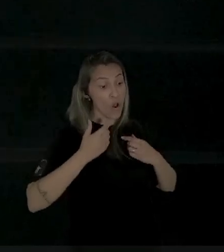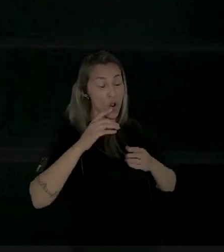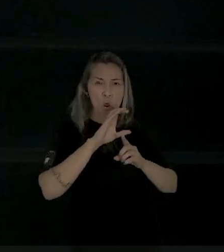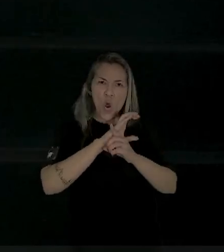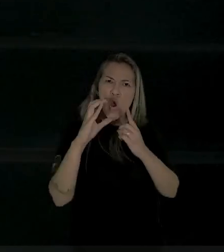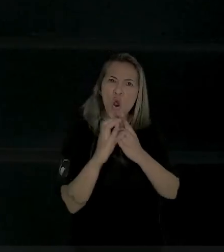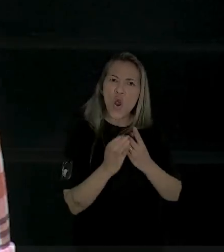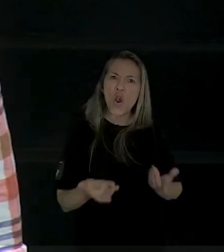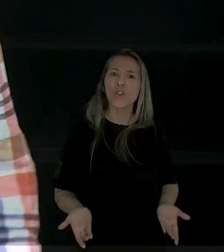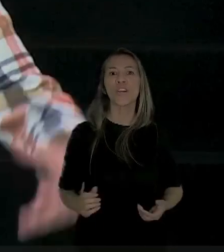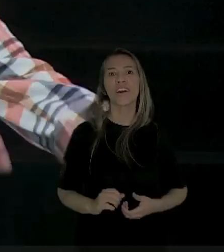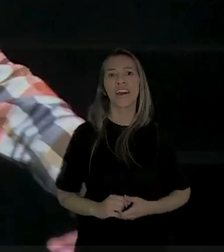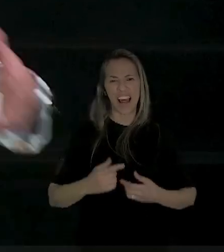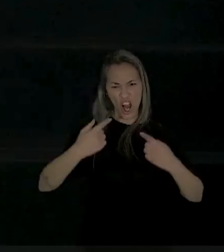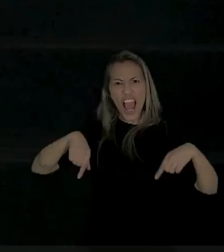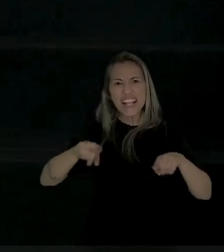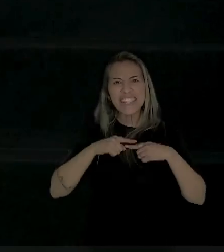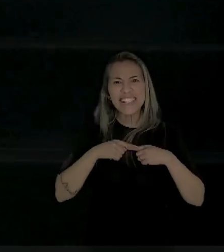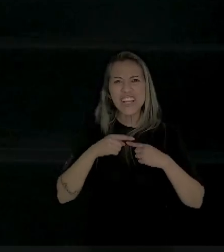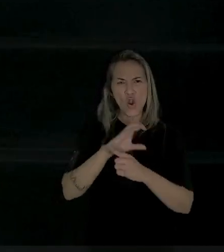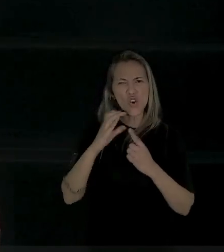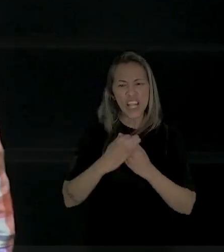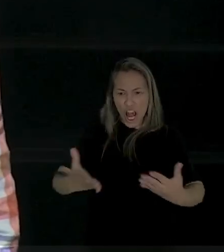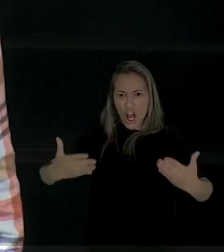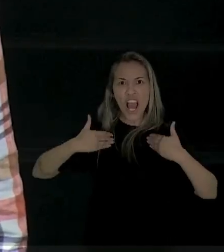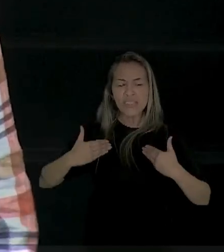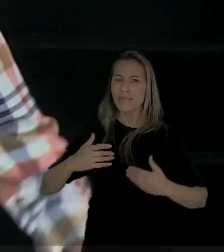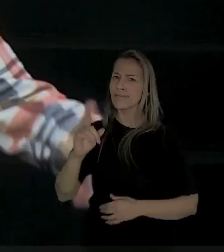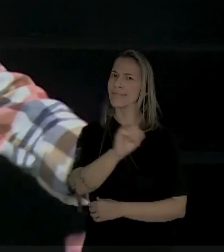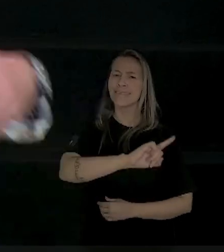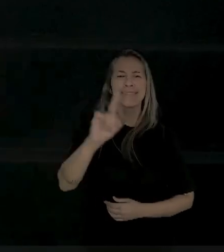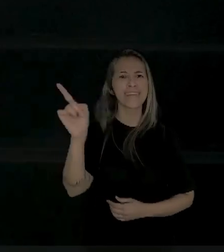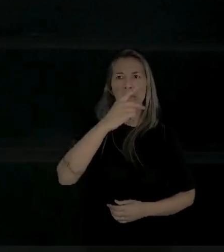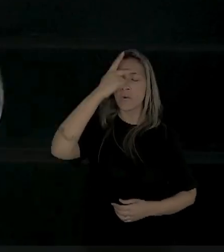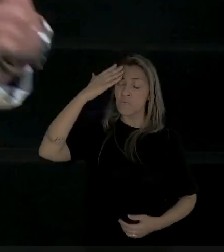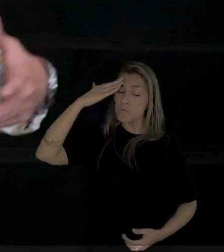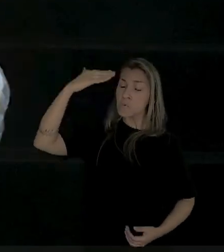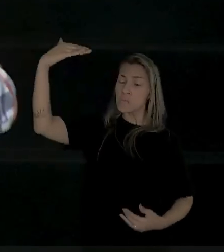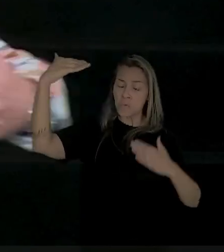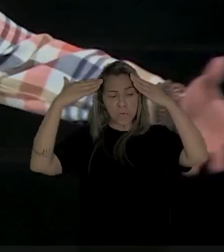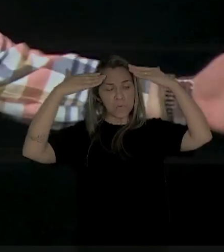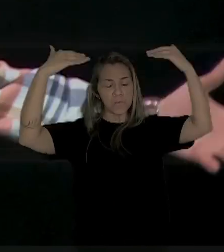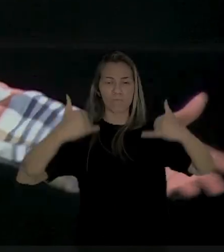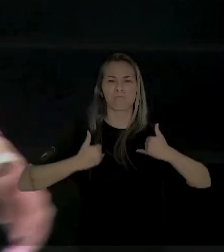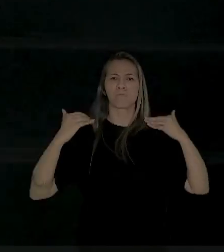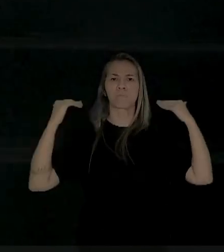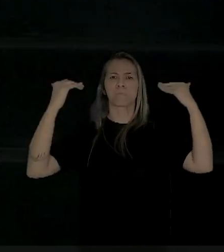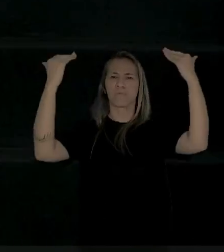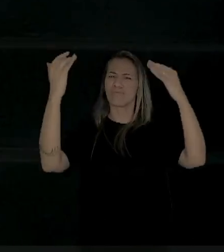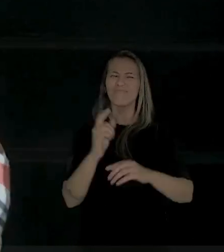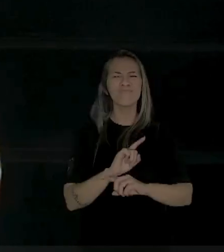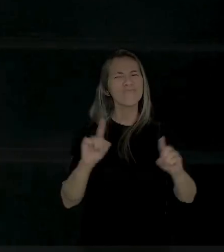nosso? Gente que aceita Jesus para fazer carreira? Gente que acha que servir a Deus é estar fazendo alguma coisa na